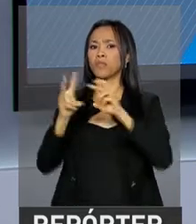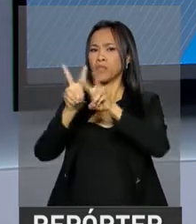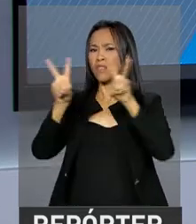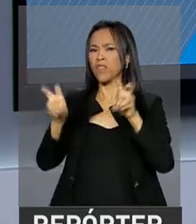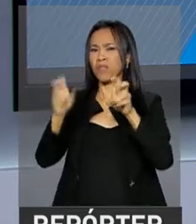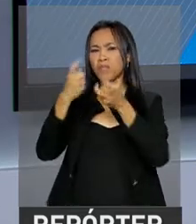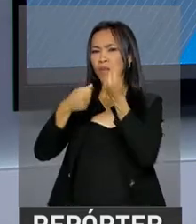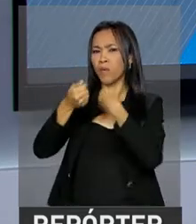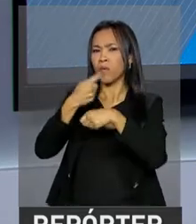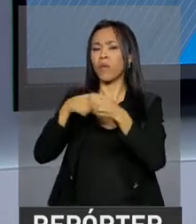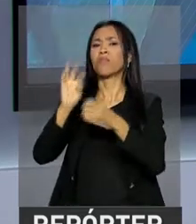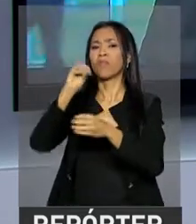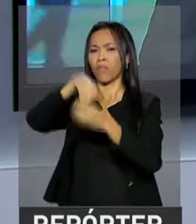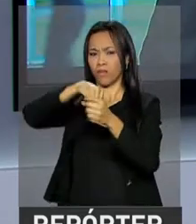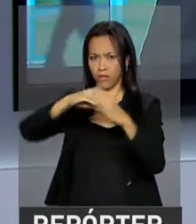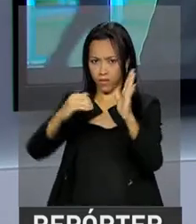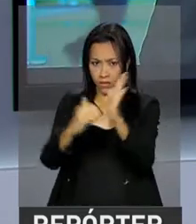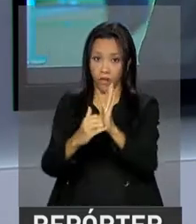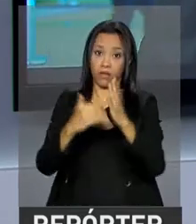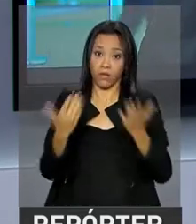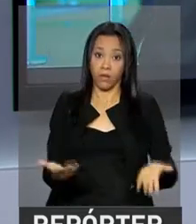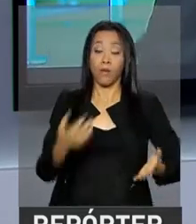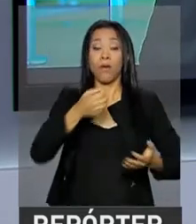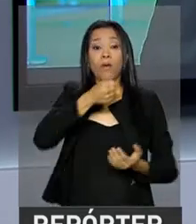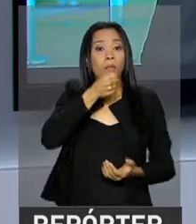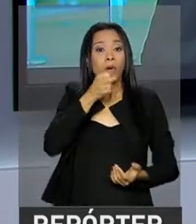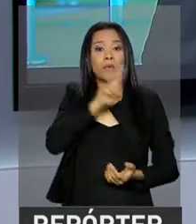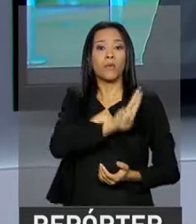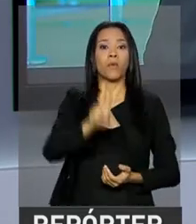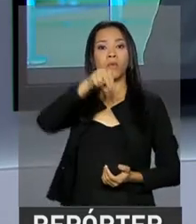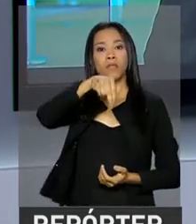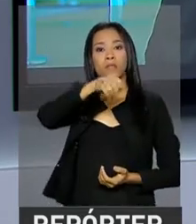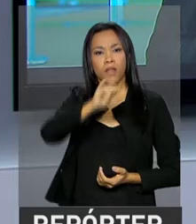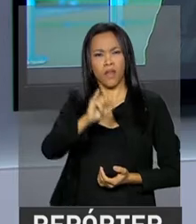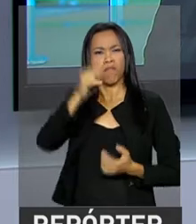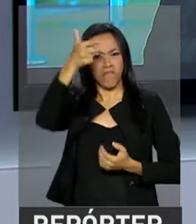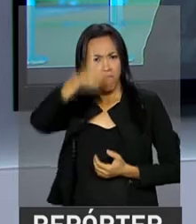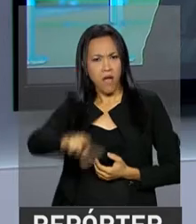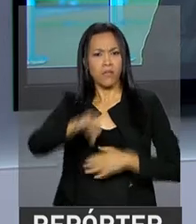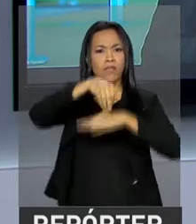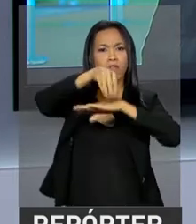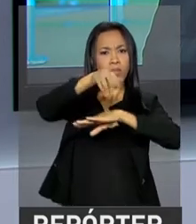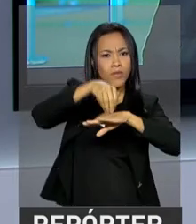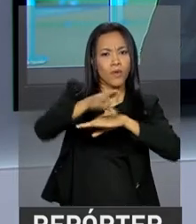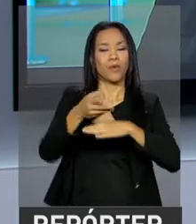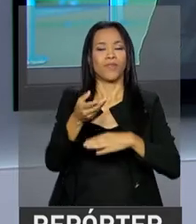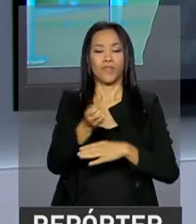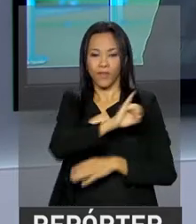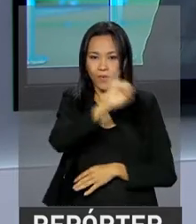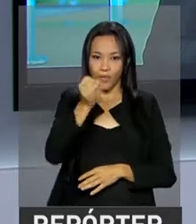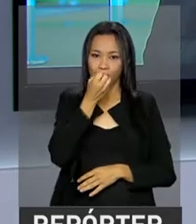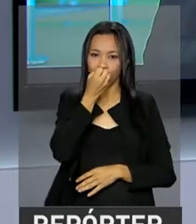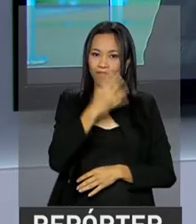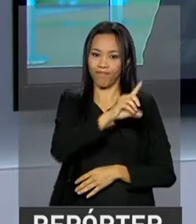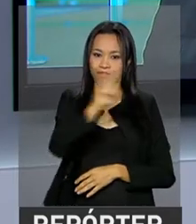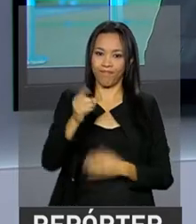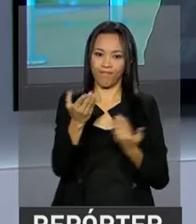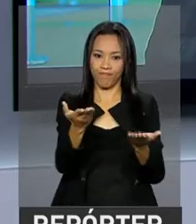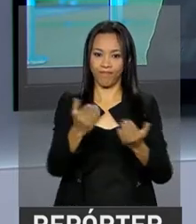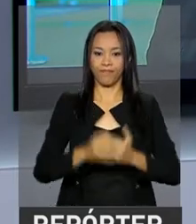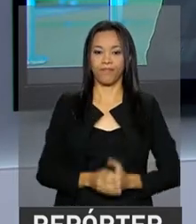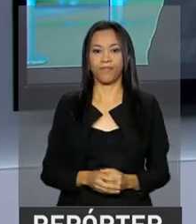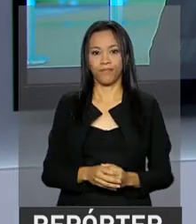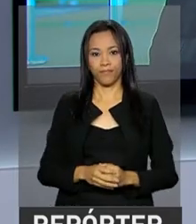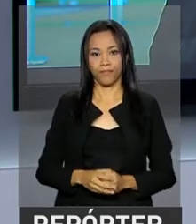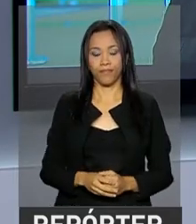o repórter nem pereira está lá no congresso tem as informações ao vivo pra gente o inei bom dia a